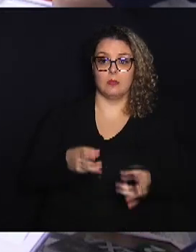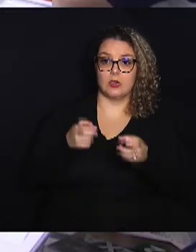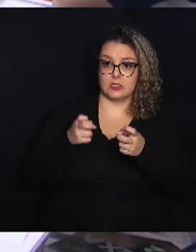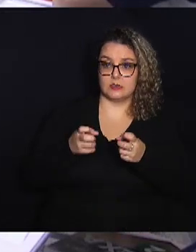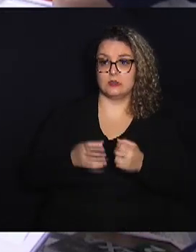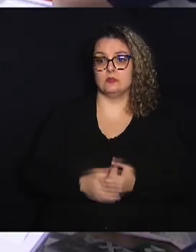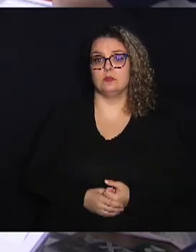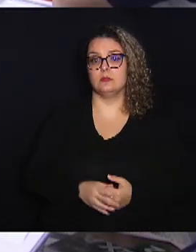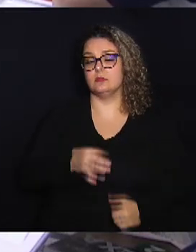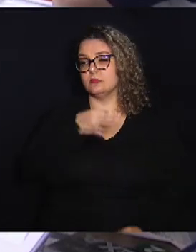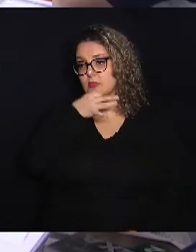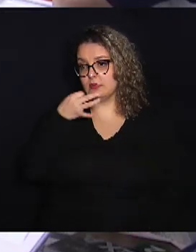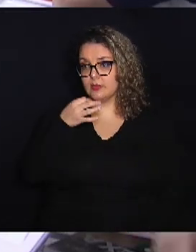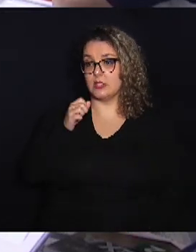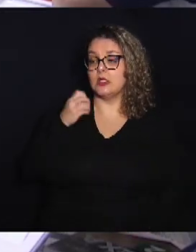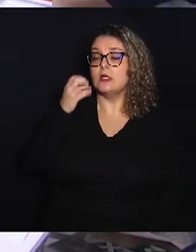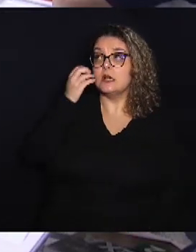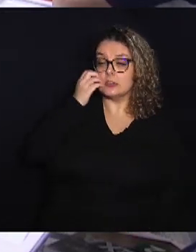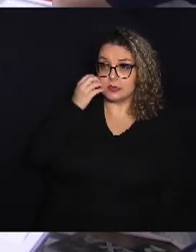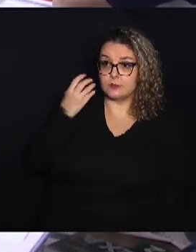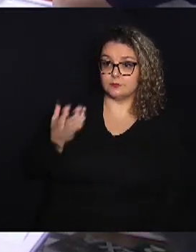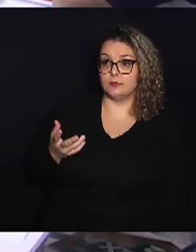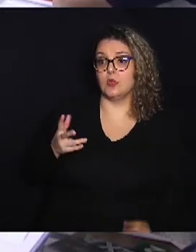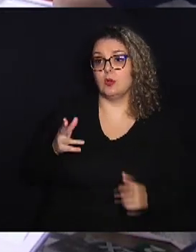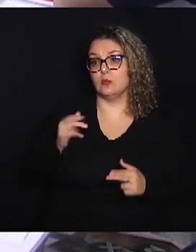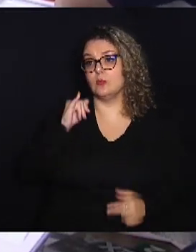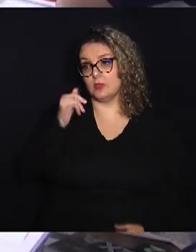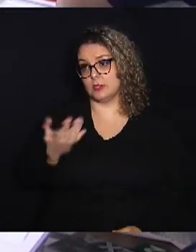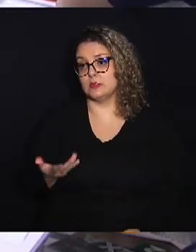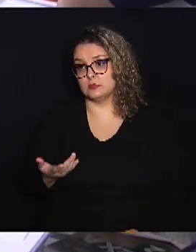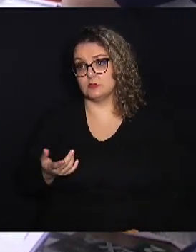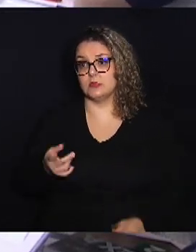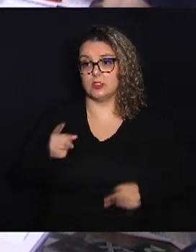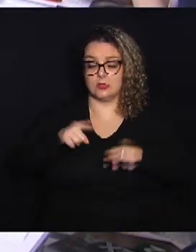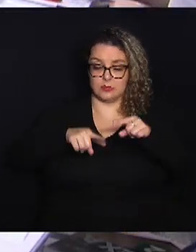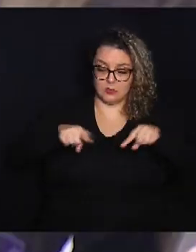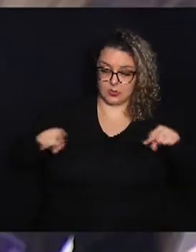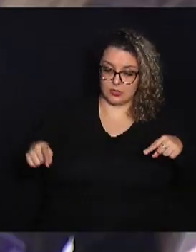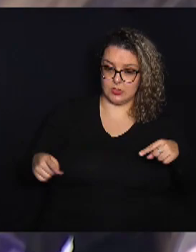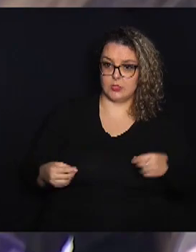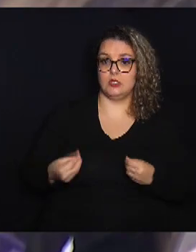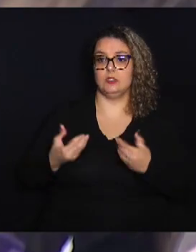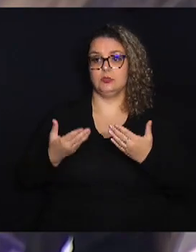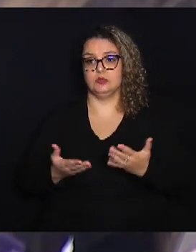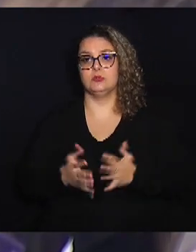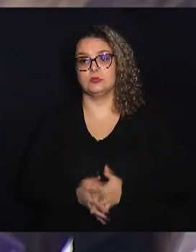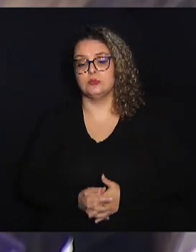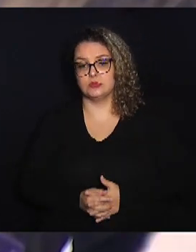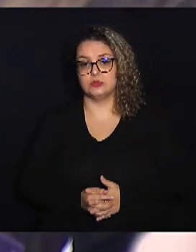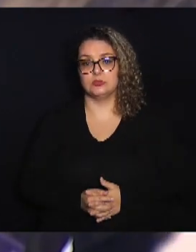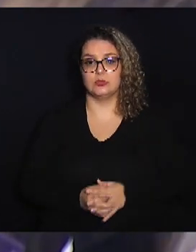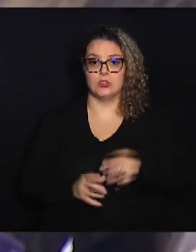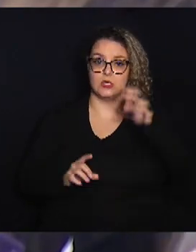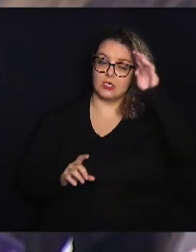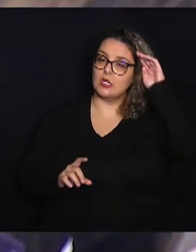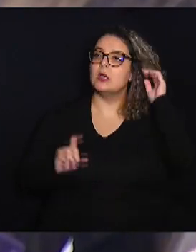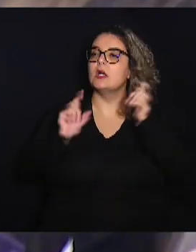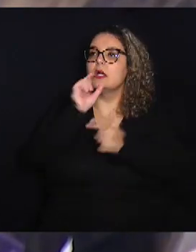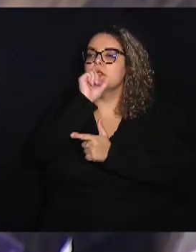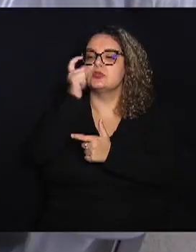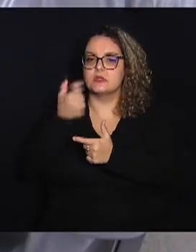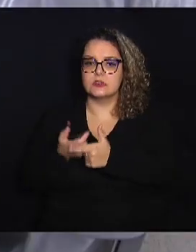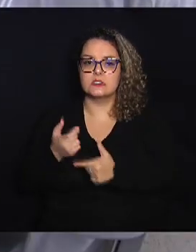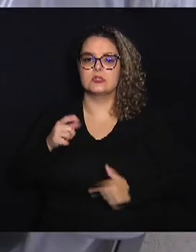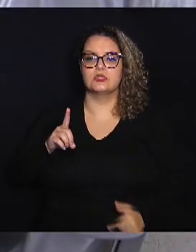detectar? Perfeito. André, como eu falei, tem esses indicadores que a gente traz aí, como a dislexia, a descalculia, que eu